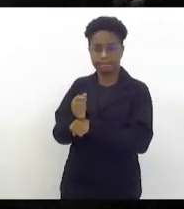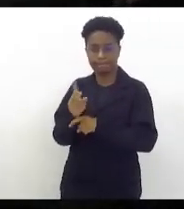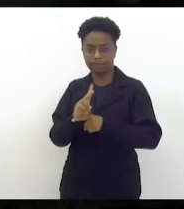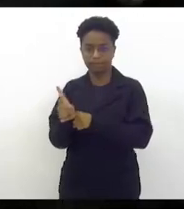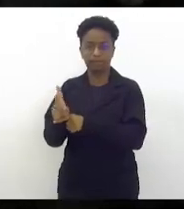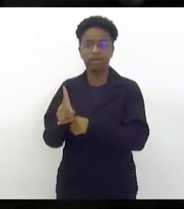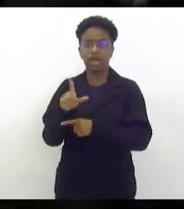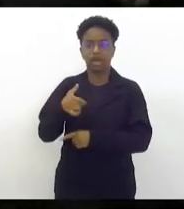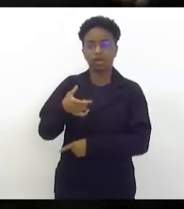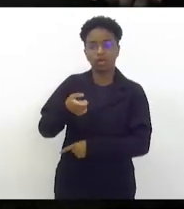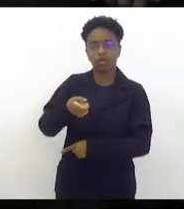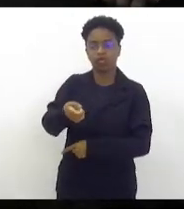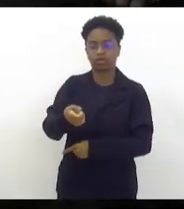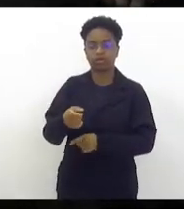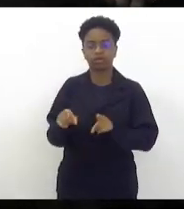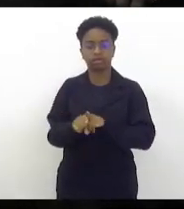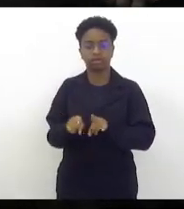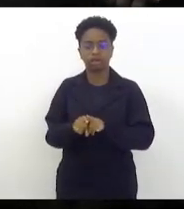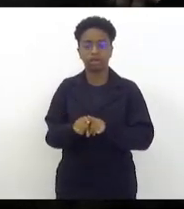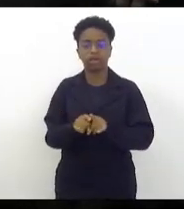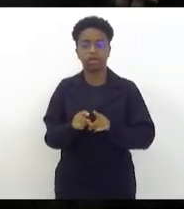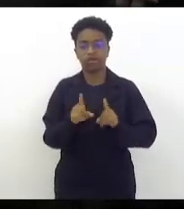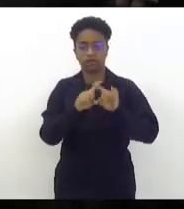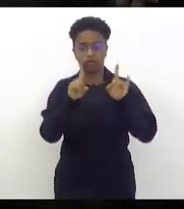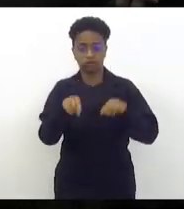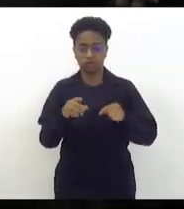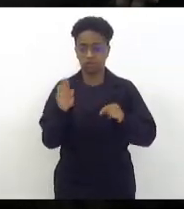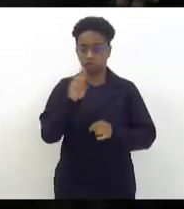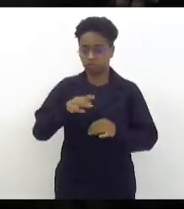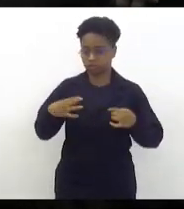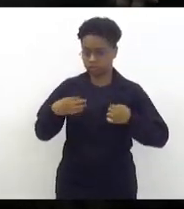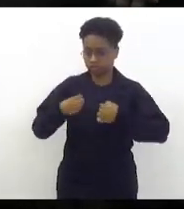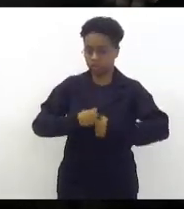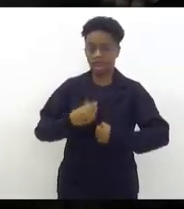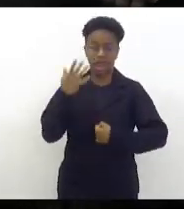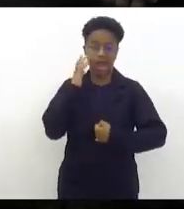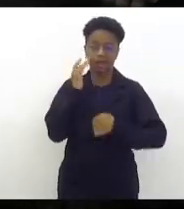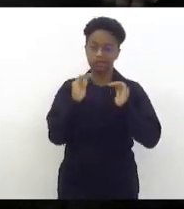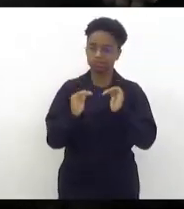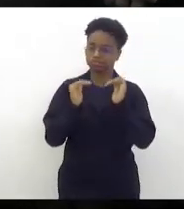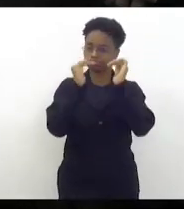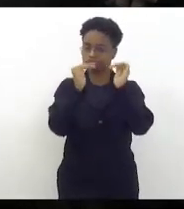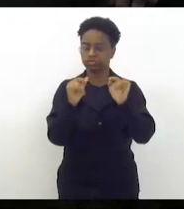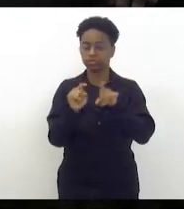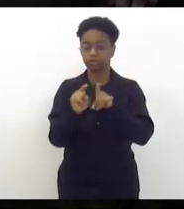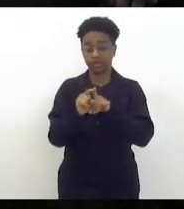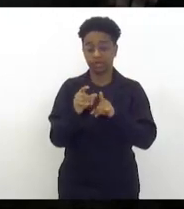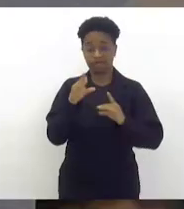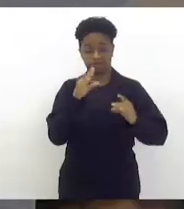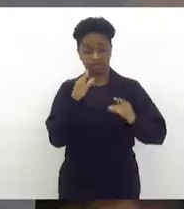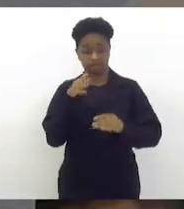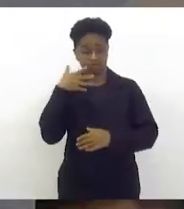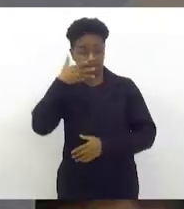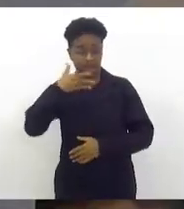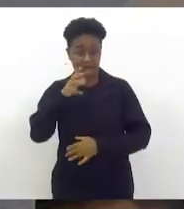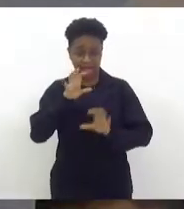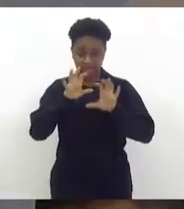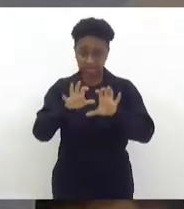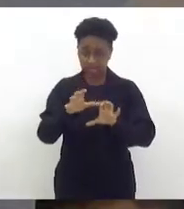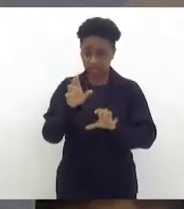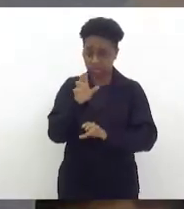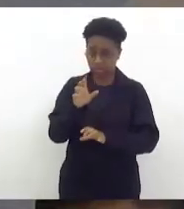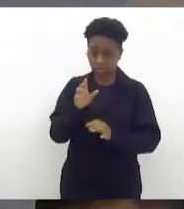esses servidores que, pelo fato de botarem um colete, se acham os donos da razão, se falam dessa forma e reagem dessa forma com